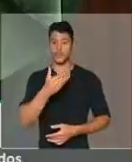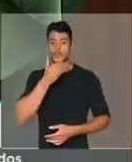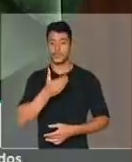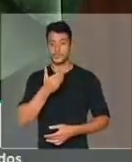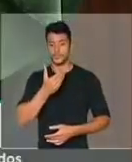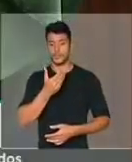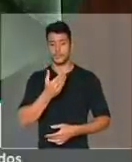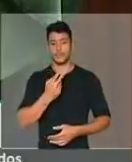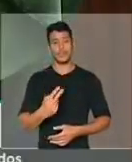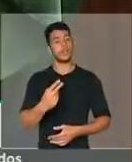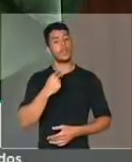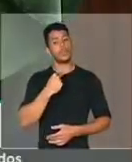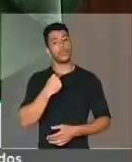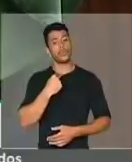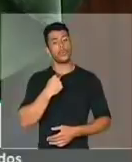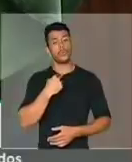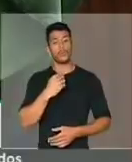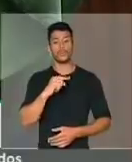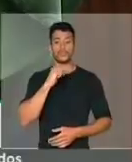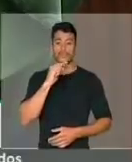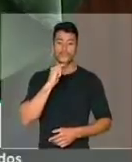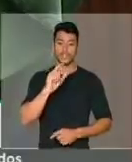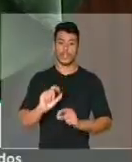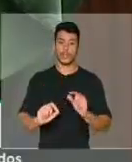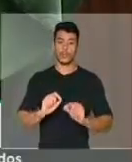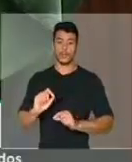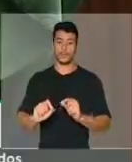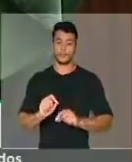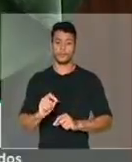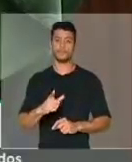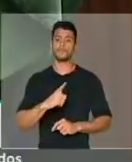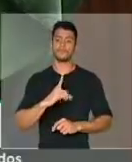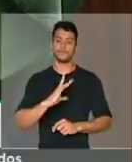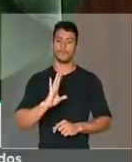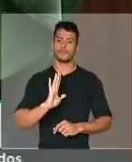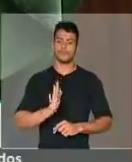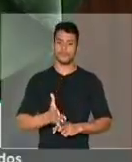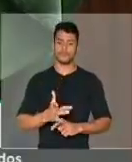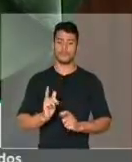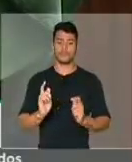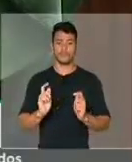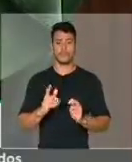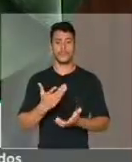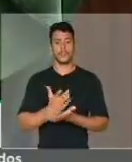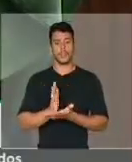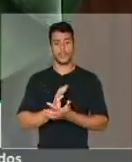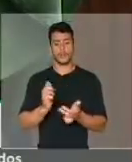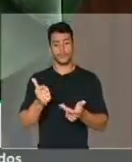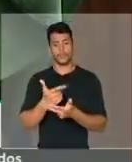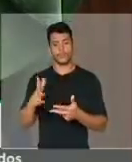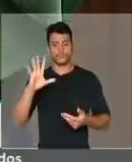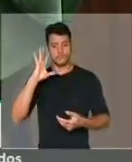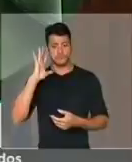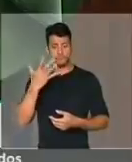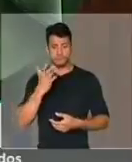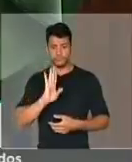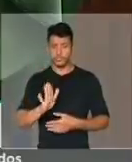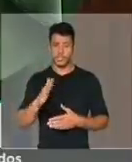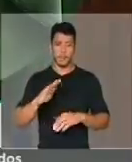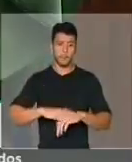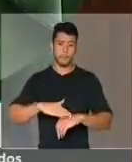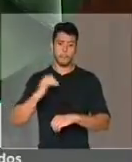que no bojo da intervenção federal do Estado do Rio de Janeiro, há medidas que se impõem além